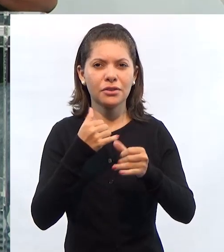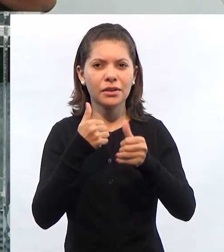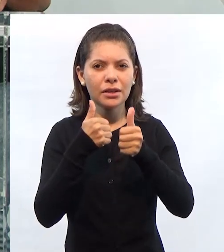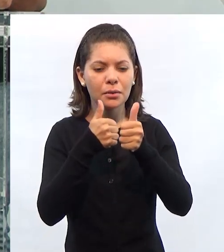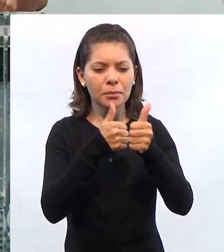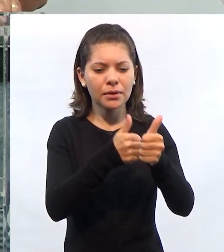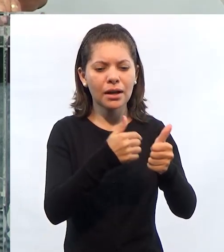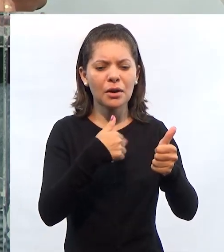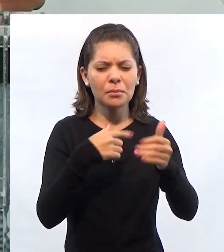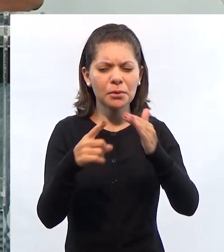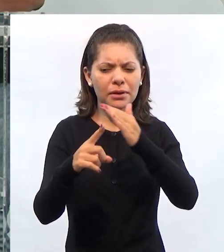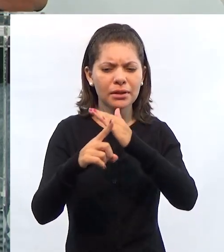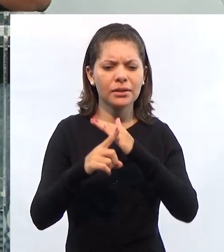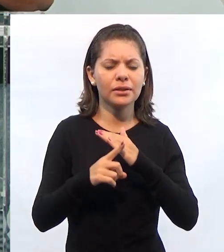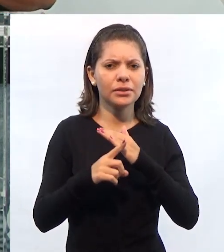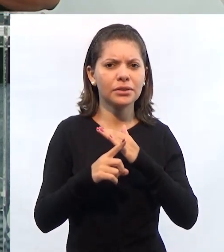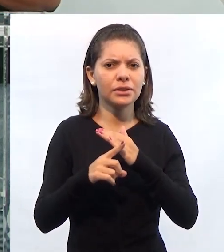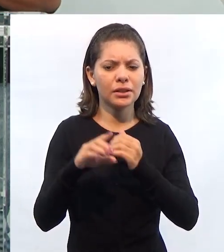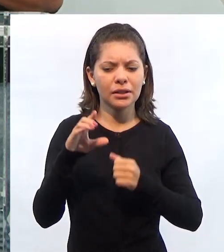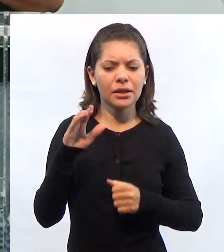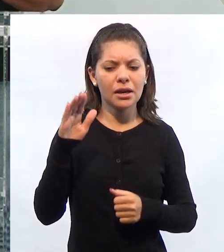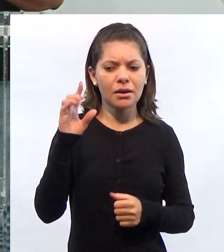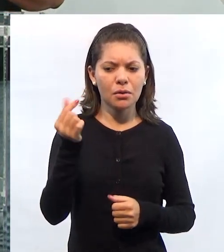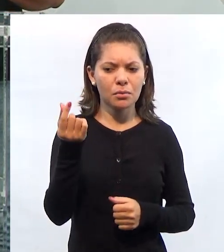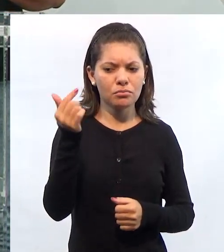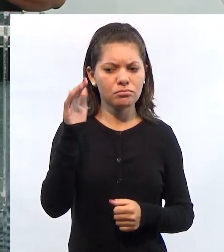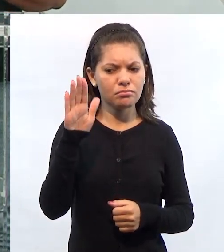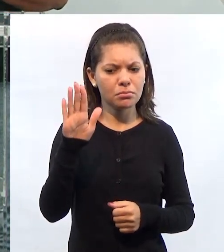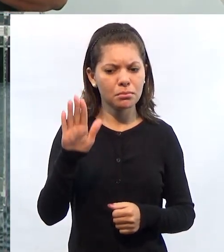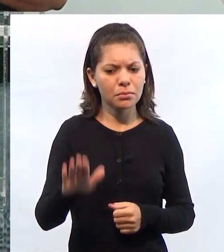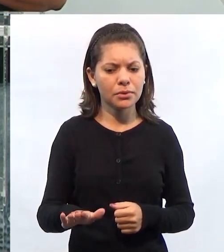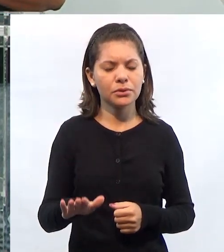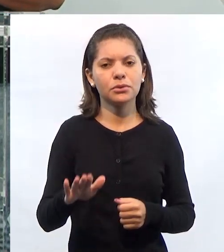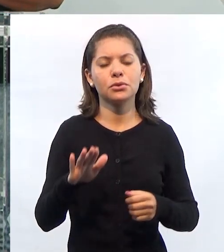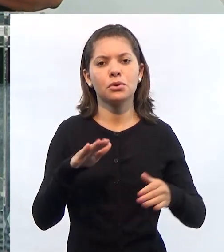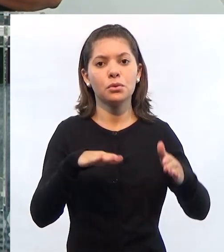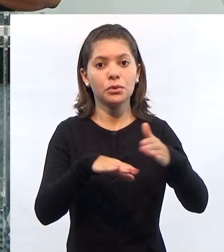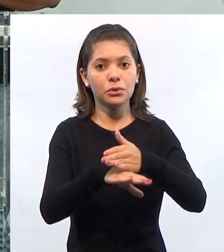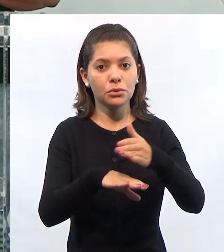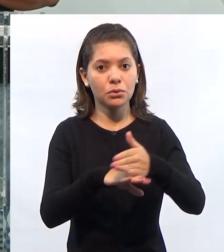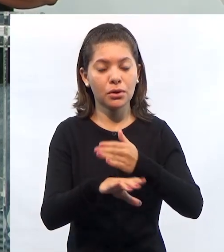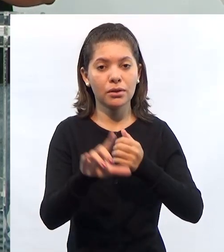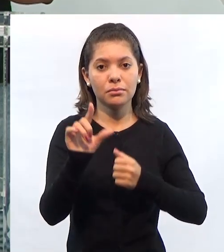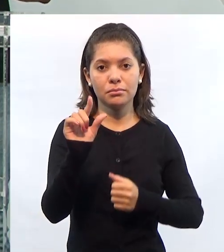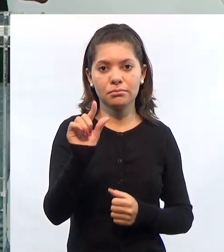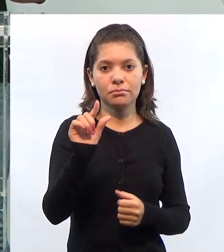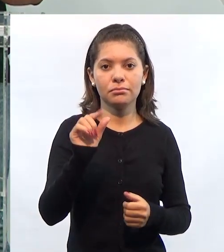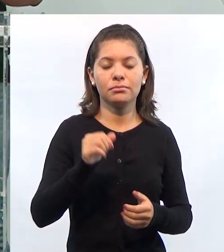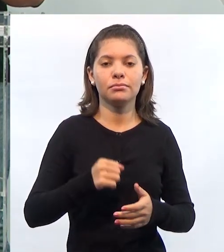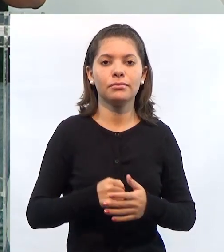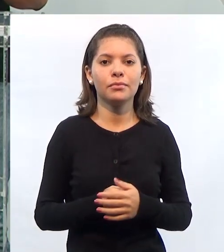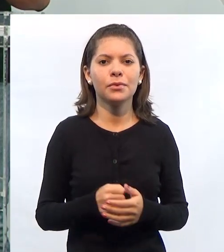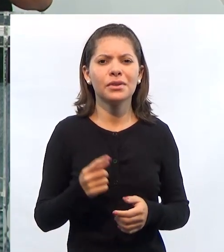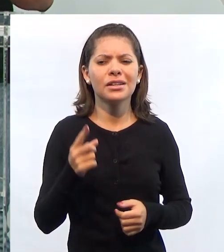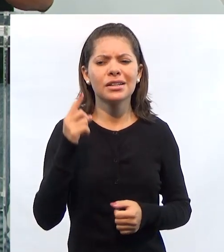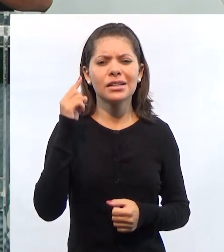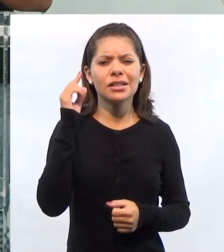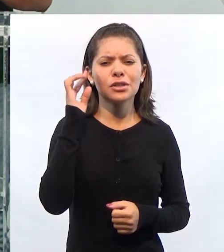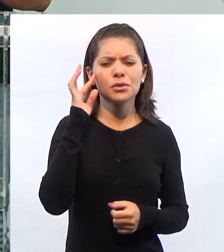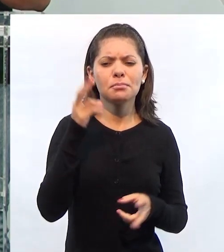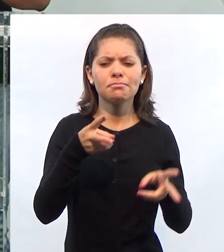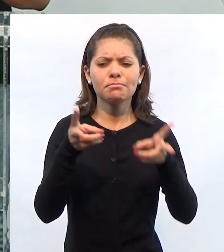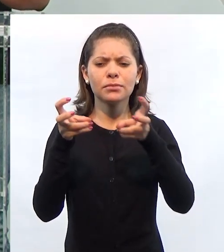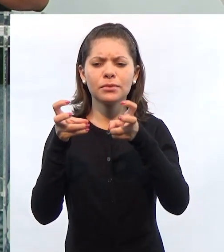lá. O meu cliente aqui baixou o estoque desse número de parafusos. Quando